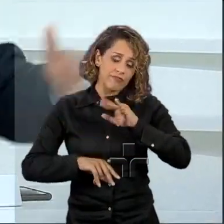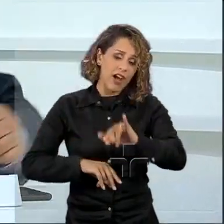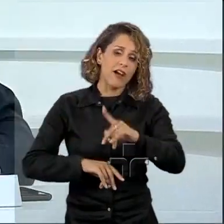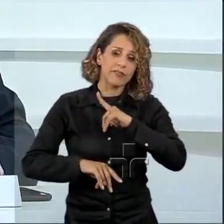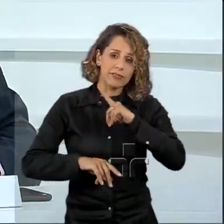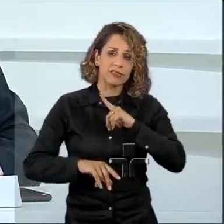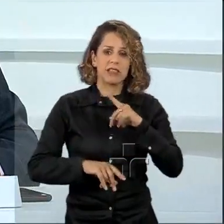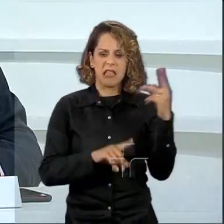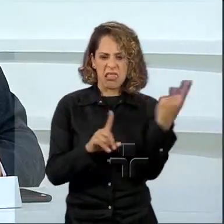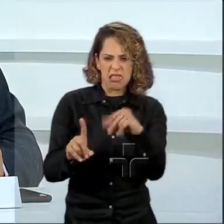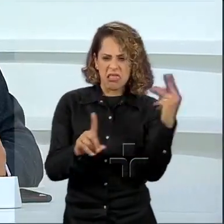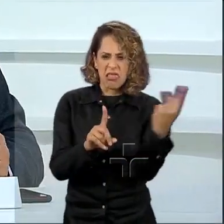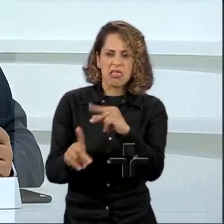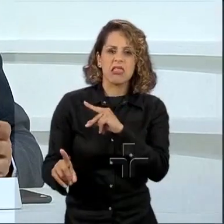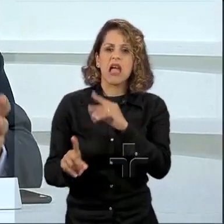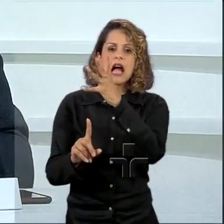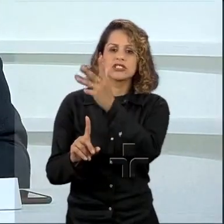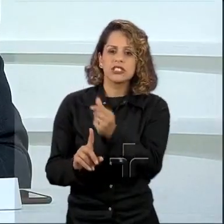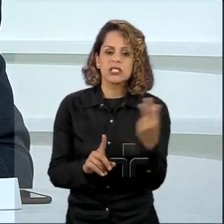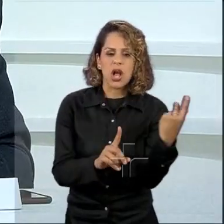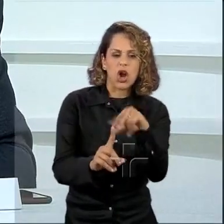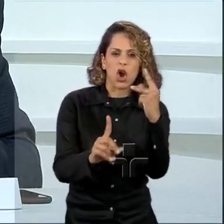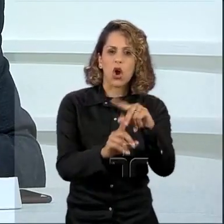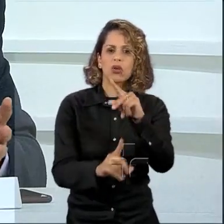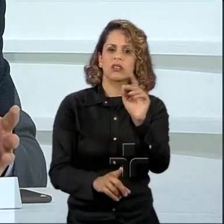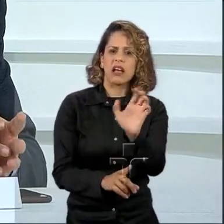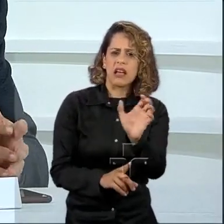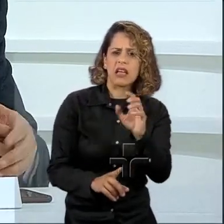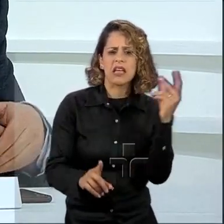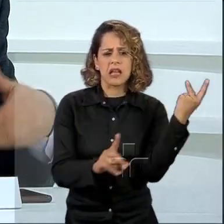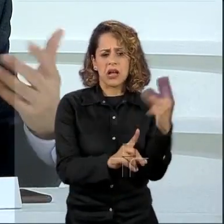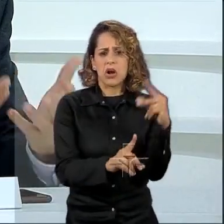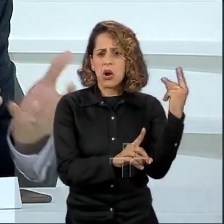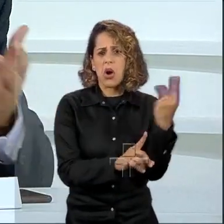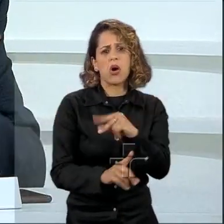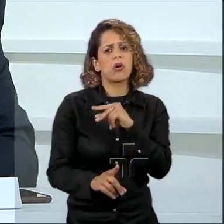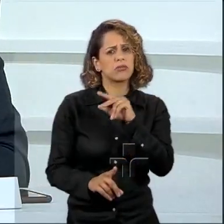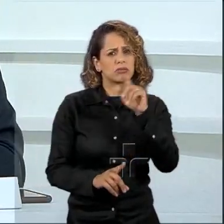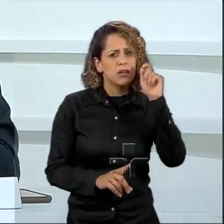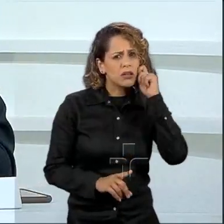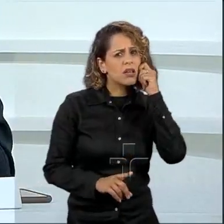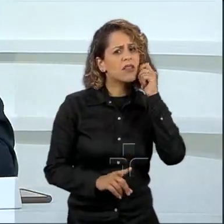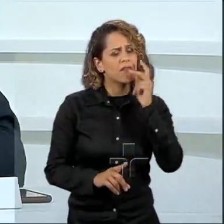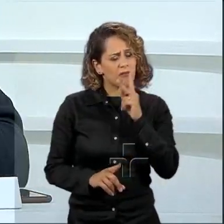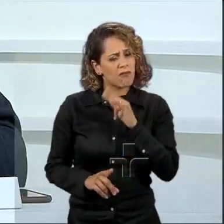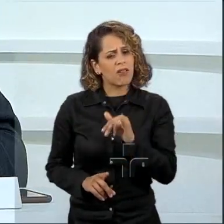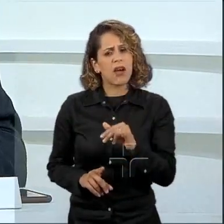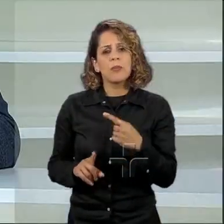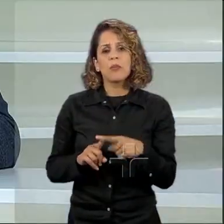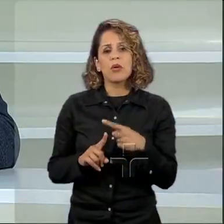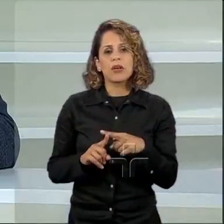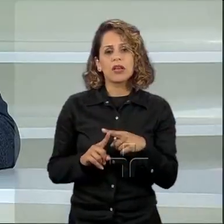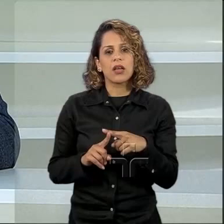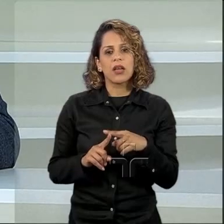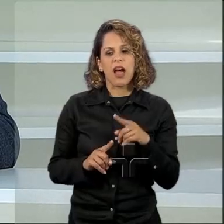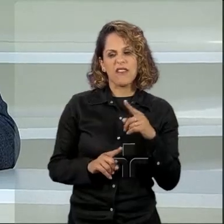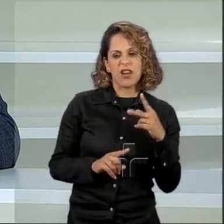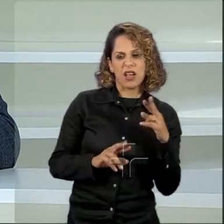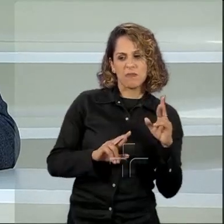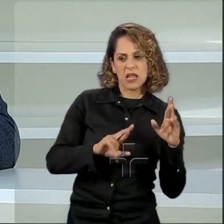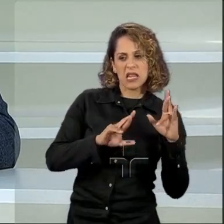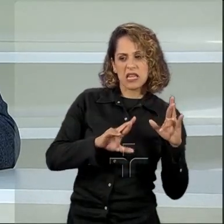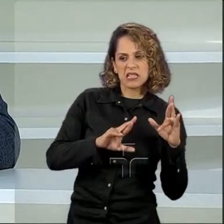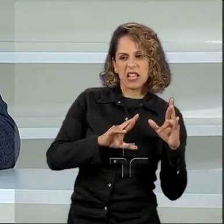em professores, em artistas. Mas mais que isso, empoderados por esse discurso. As nossas instituições não Mas você acha